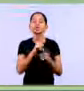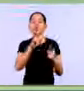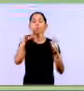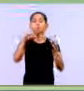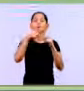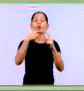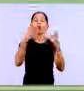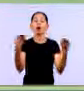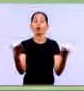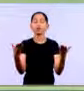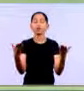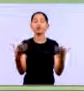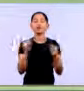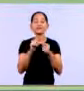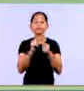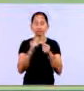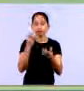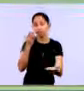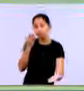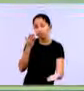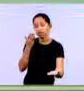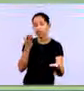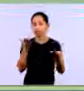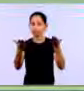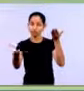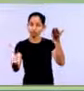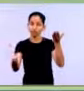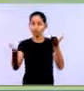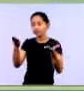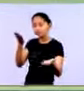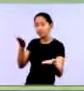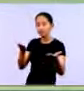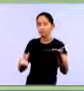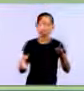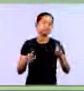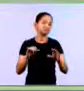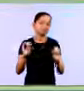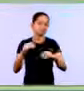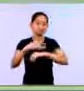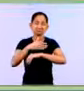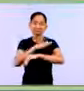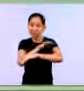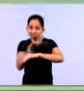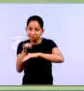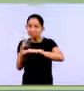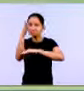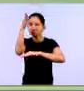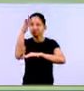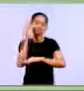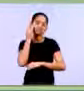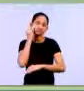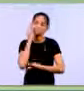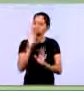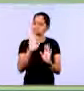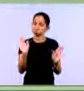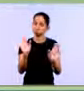objetivo de corrigir os desequilíbrios verticais ou horizontais em matéria